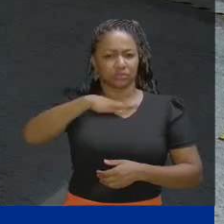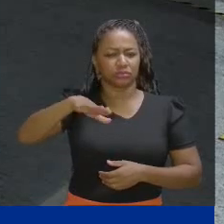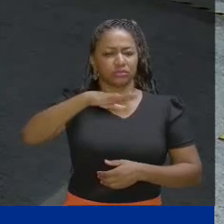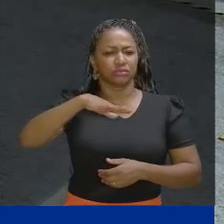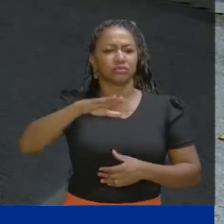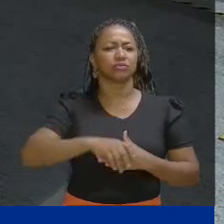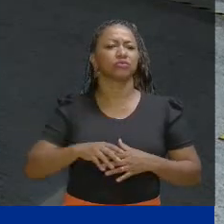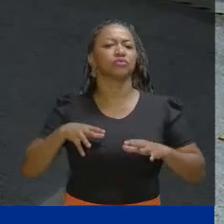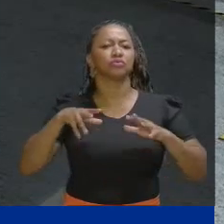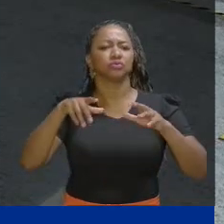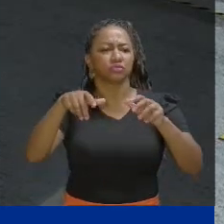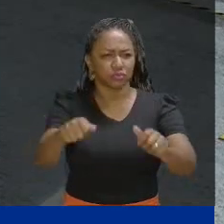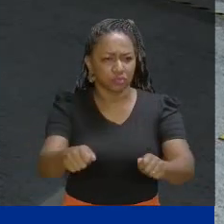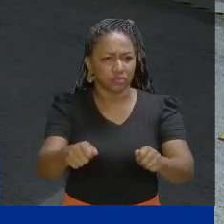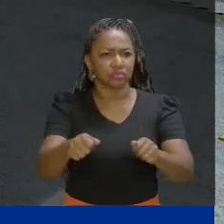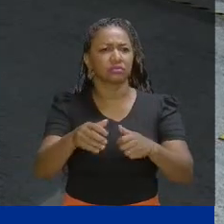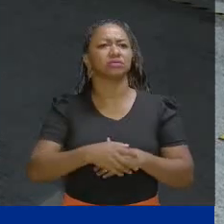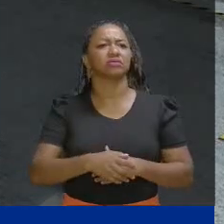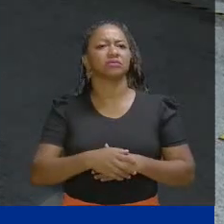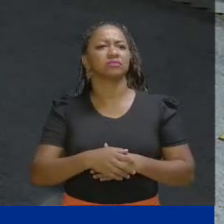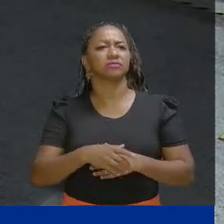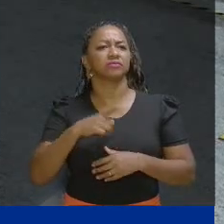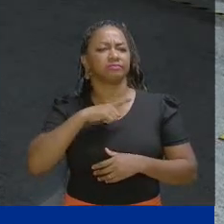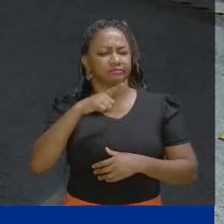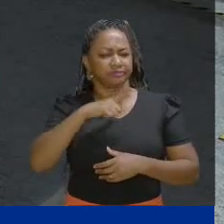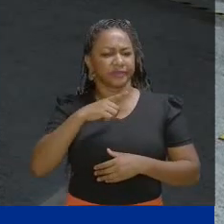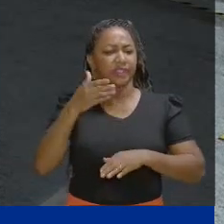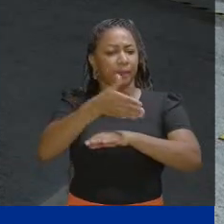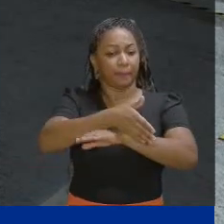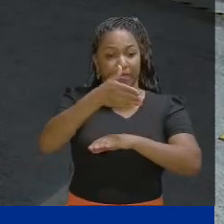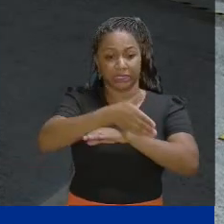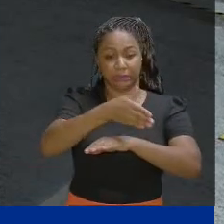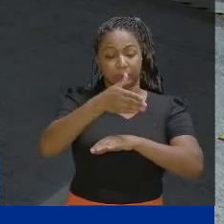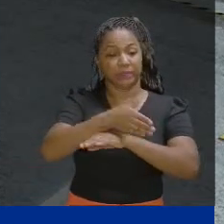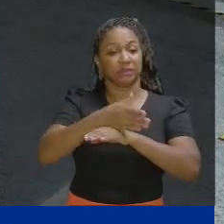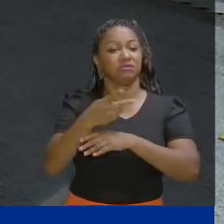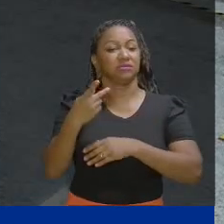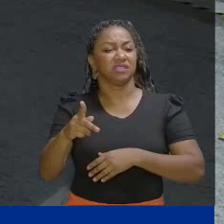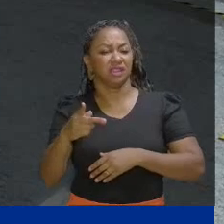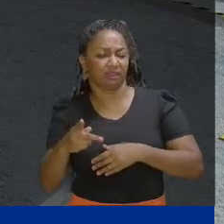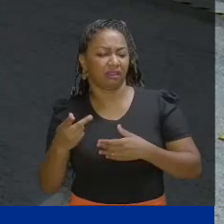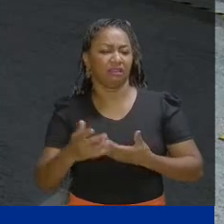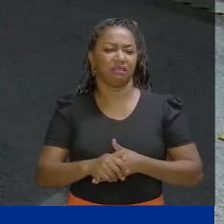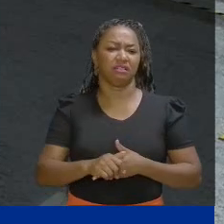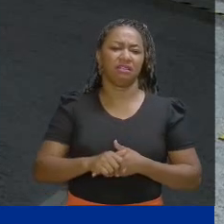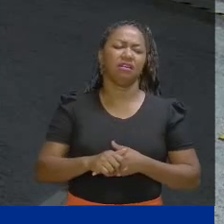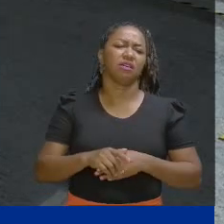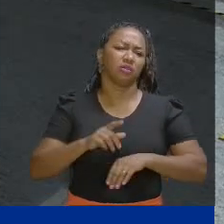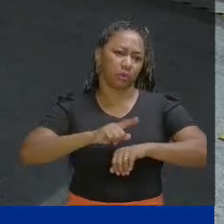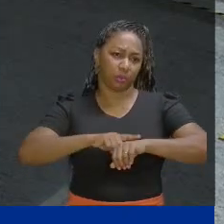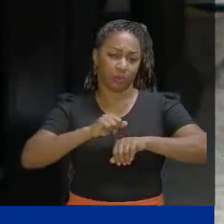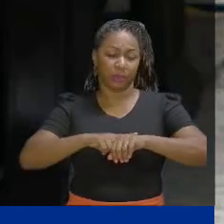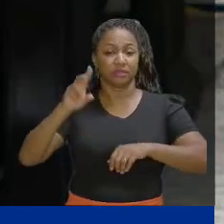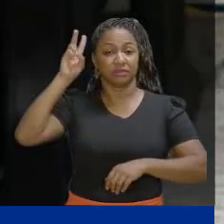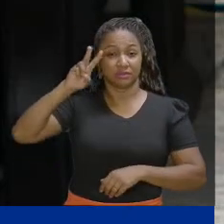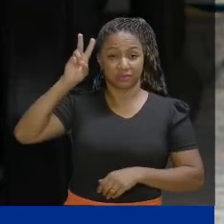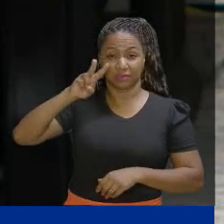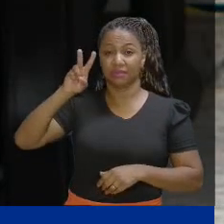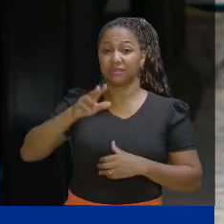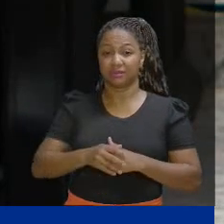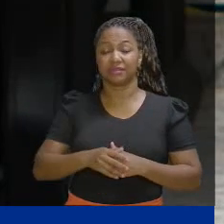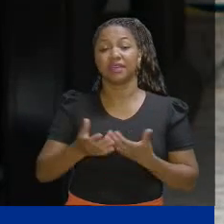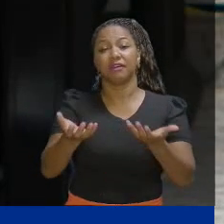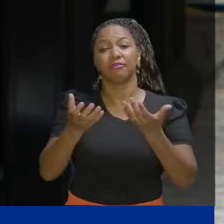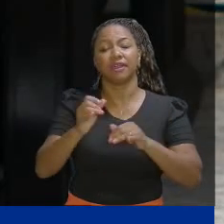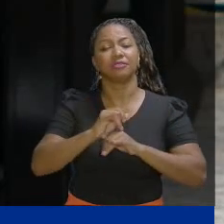os membros com a palavra, vão contar com a participação da Dilma em algum momento da sua história aqui nesse tribunal.